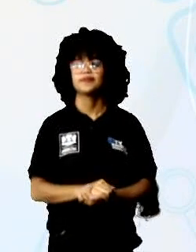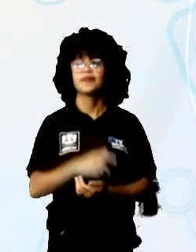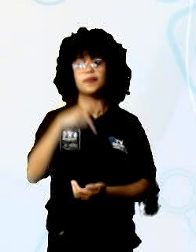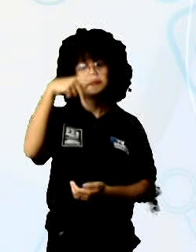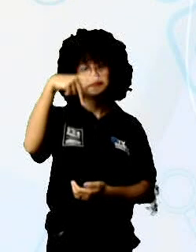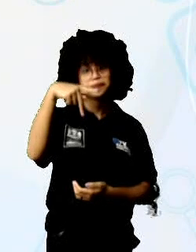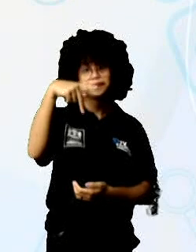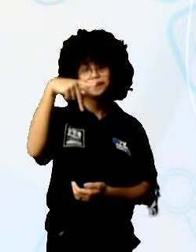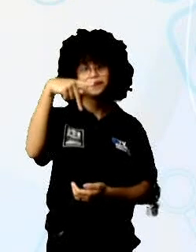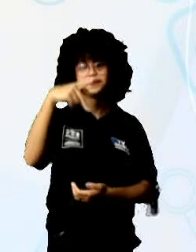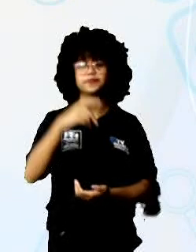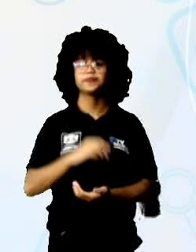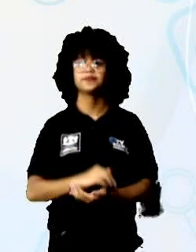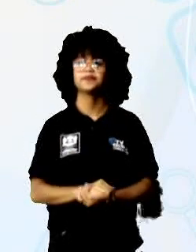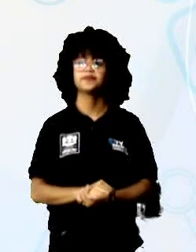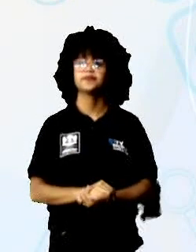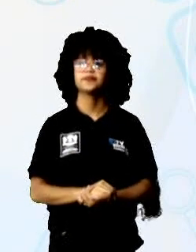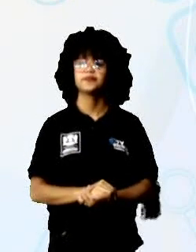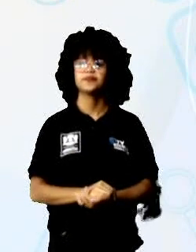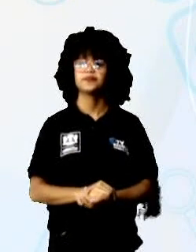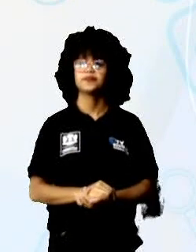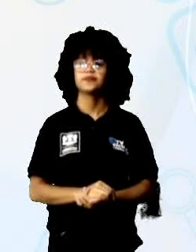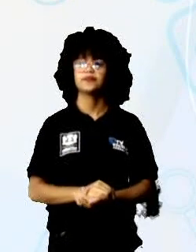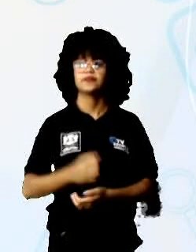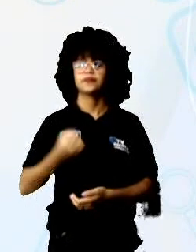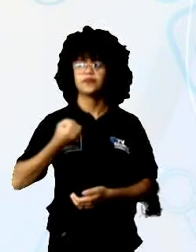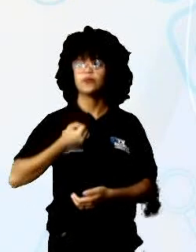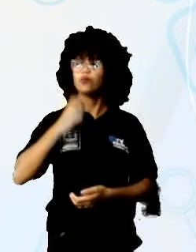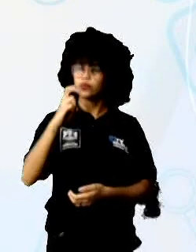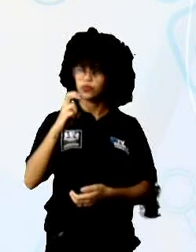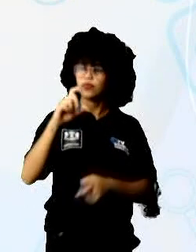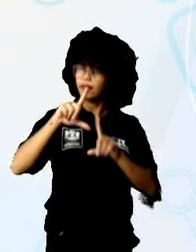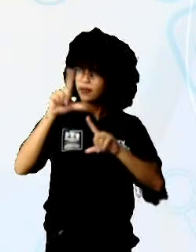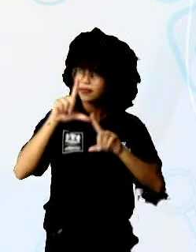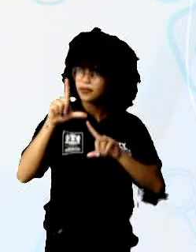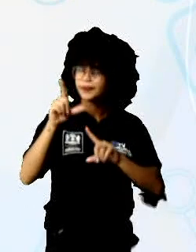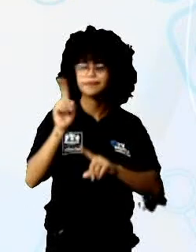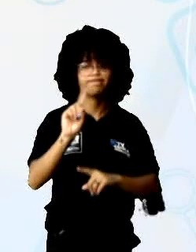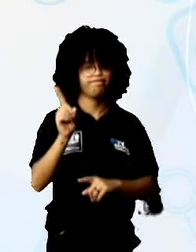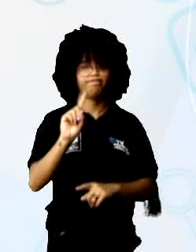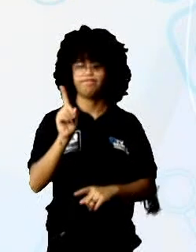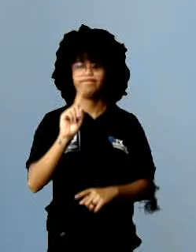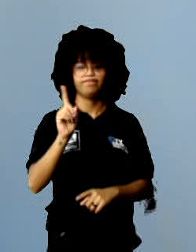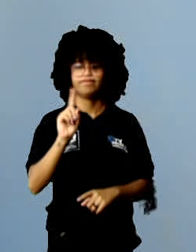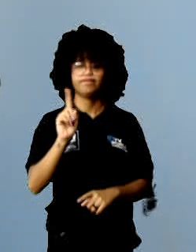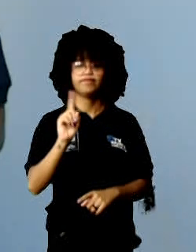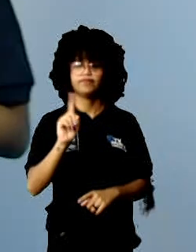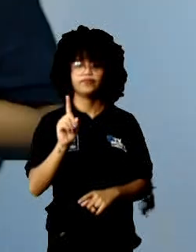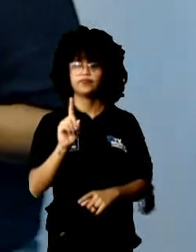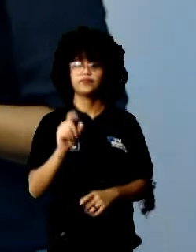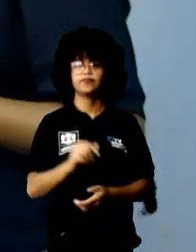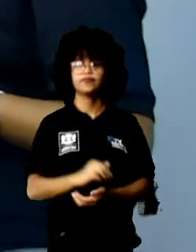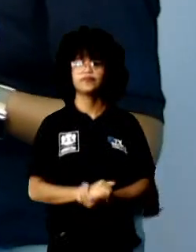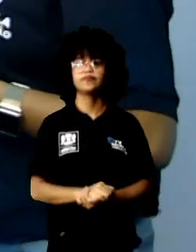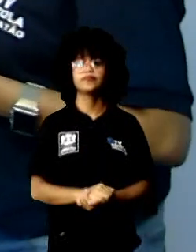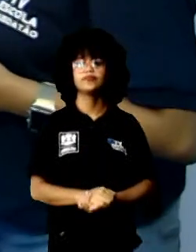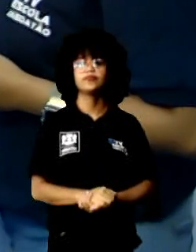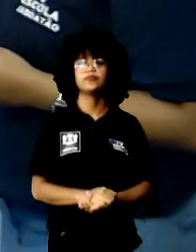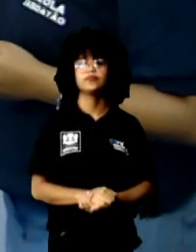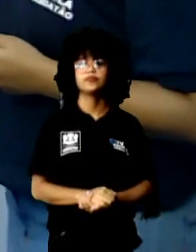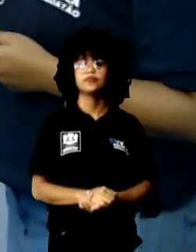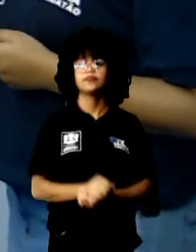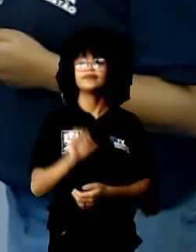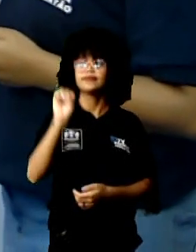a p número 5 e letra é não é não numeral 5 não